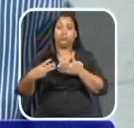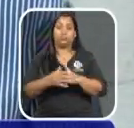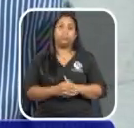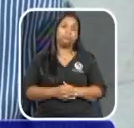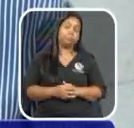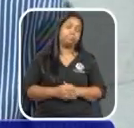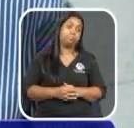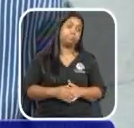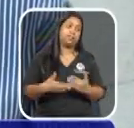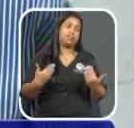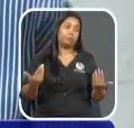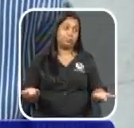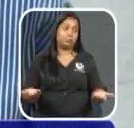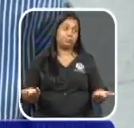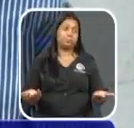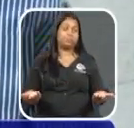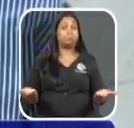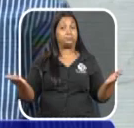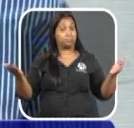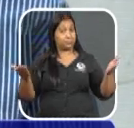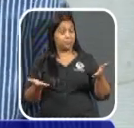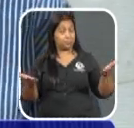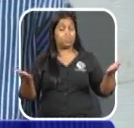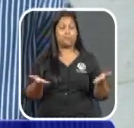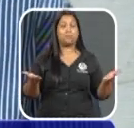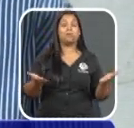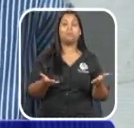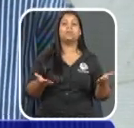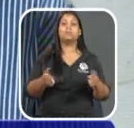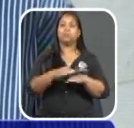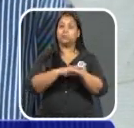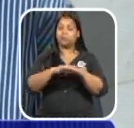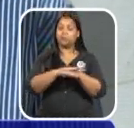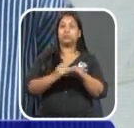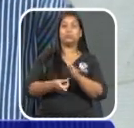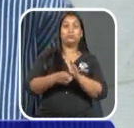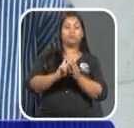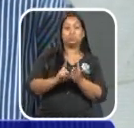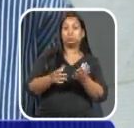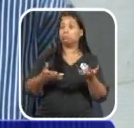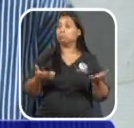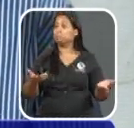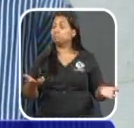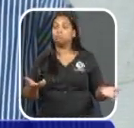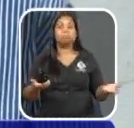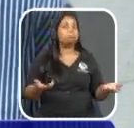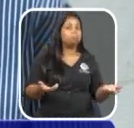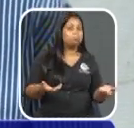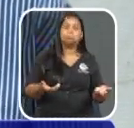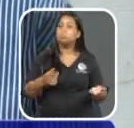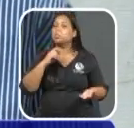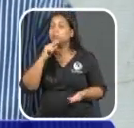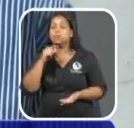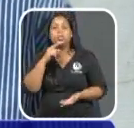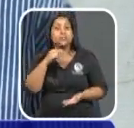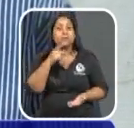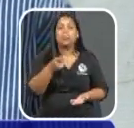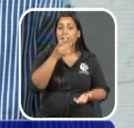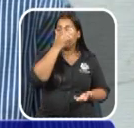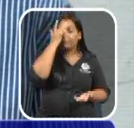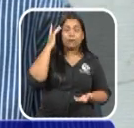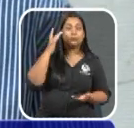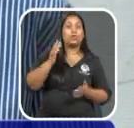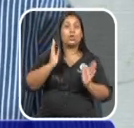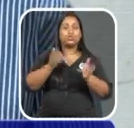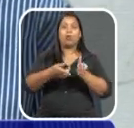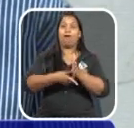Então, Maria, chegamos aqui, como havíamos falado aqui nos bastidores, né, sem que ninguém do meu gabinete pudesse atuar